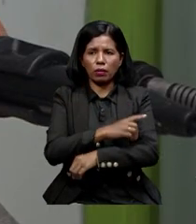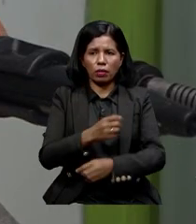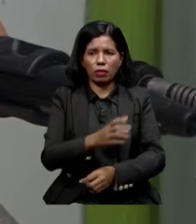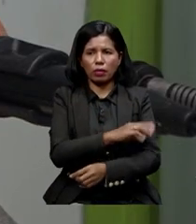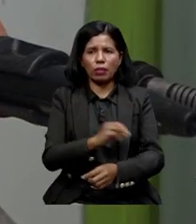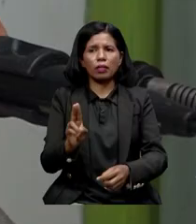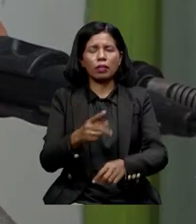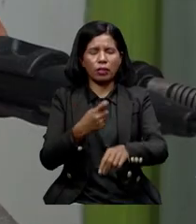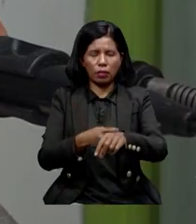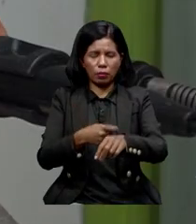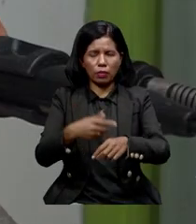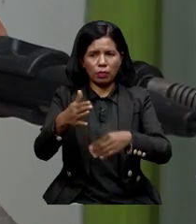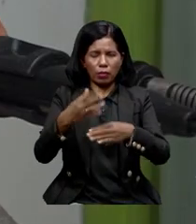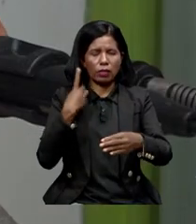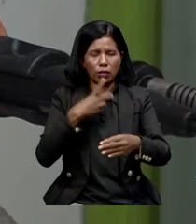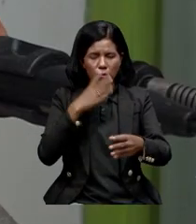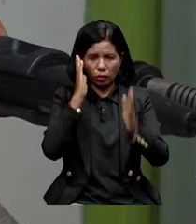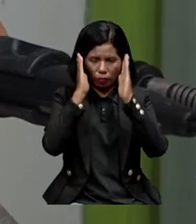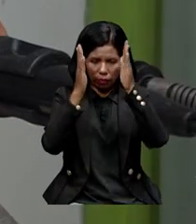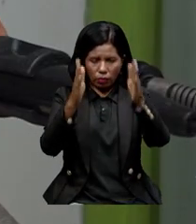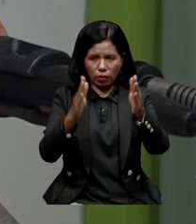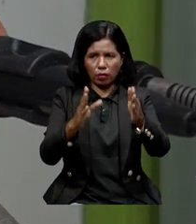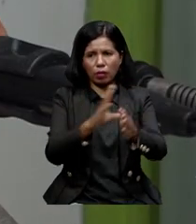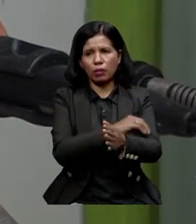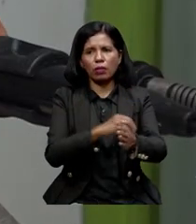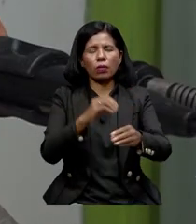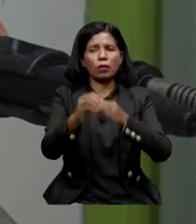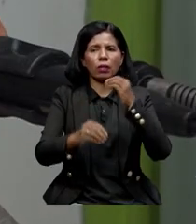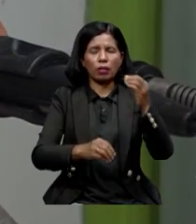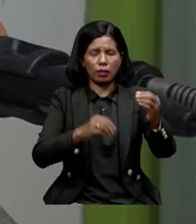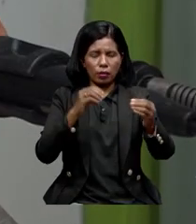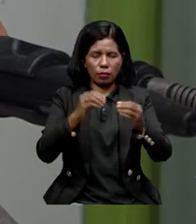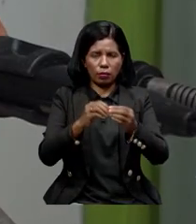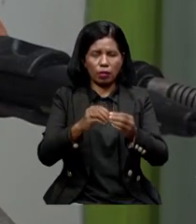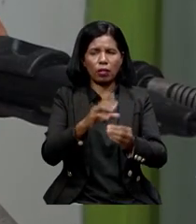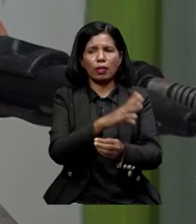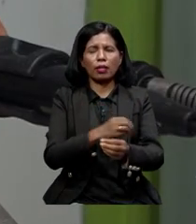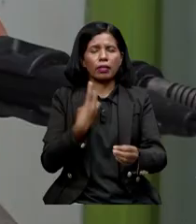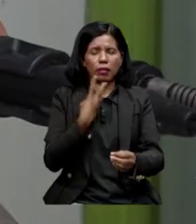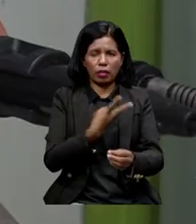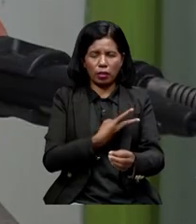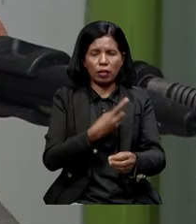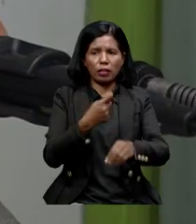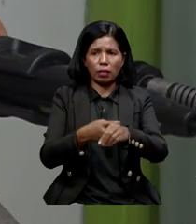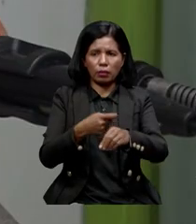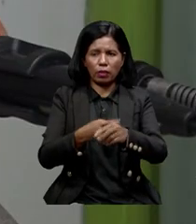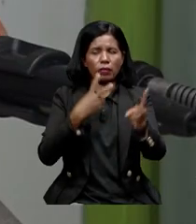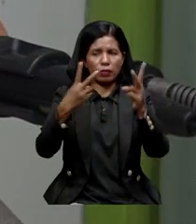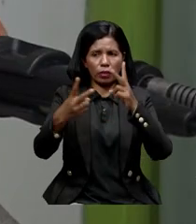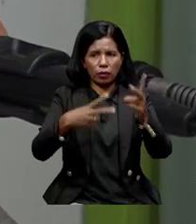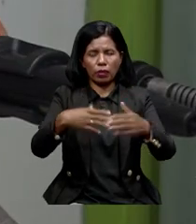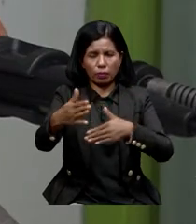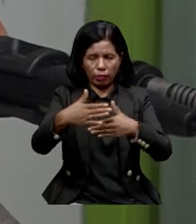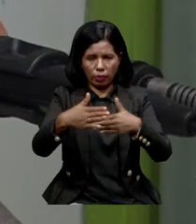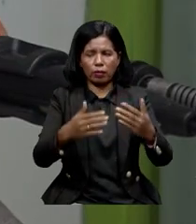can tempo para que te pela que direita não mos pedir por cotação né para haver tempo também aí tem tempo para visitar não mos areva para que